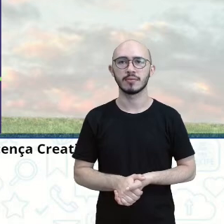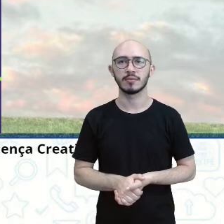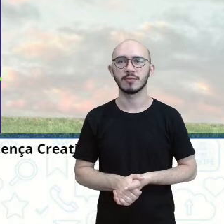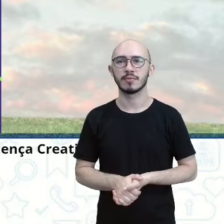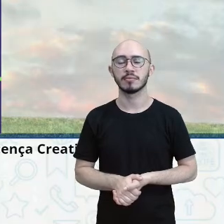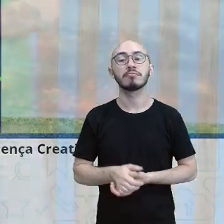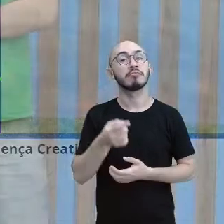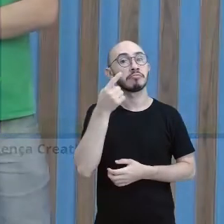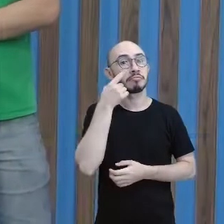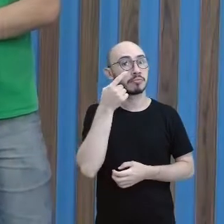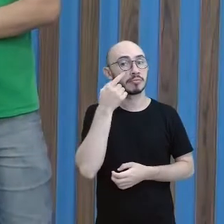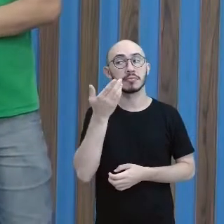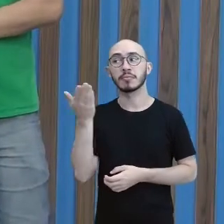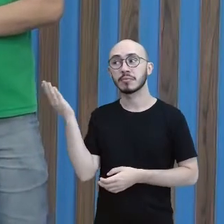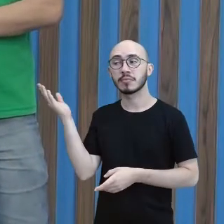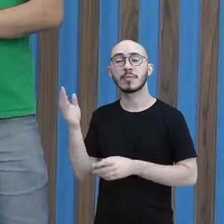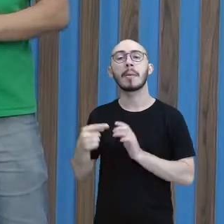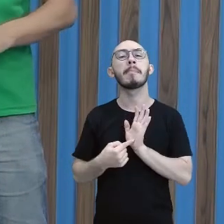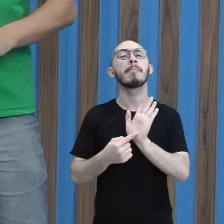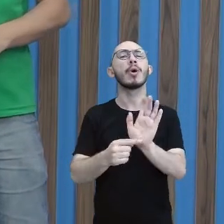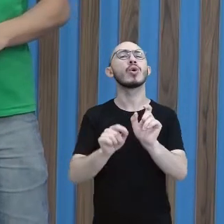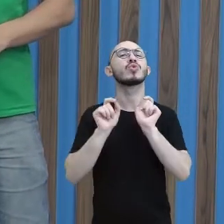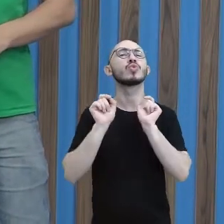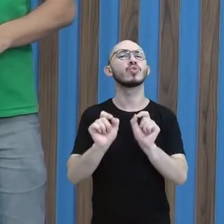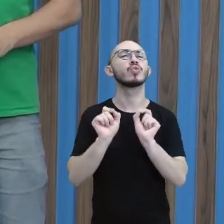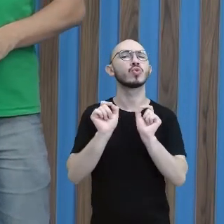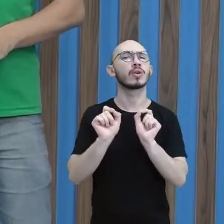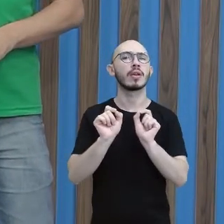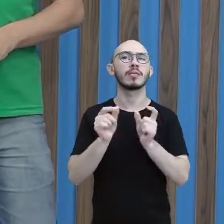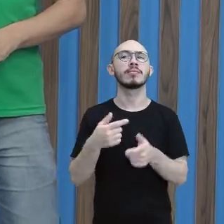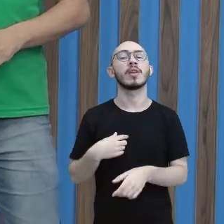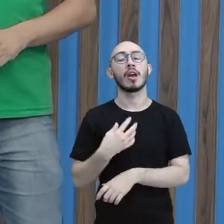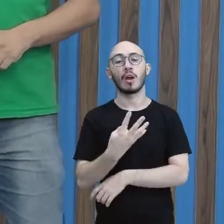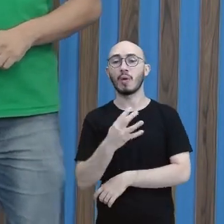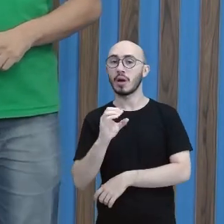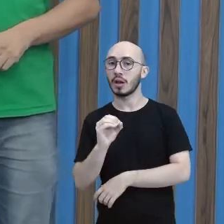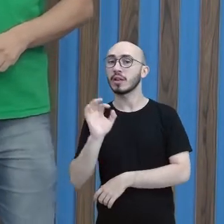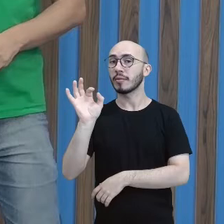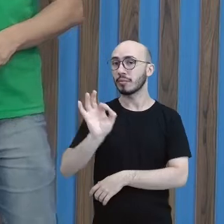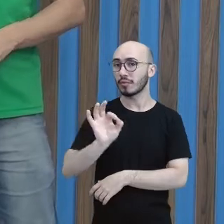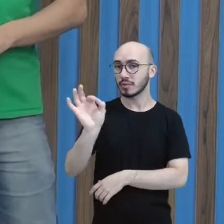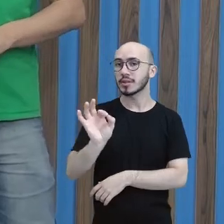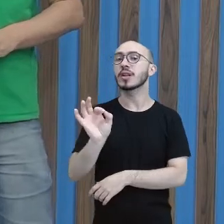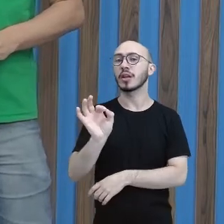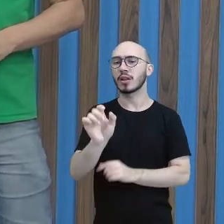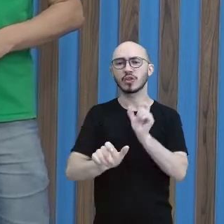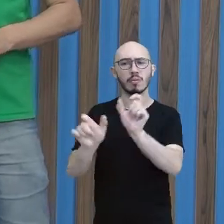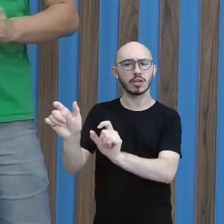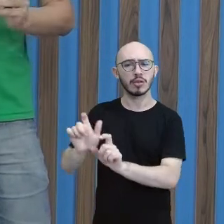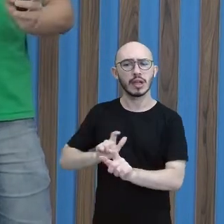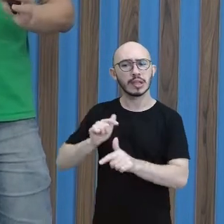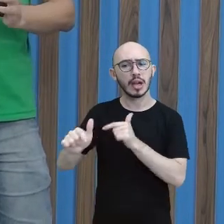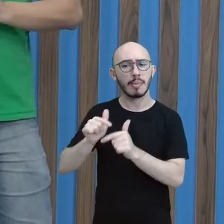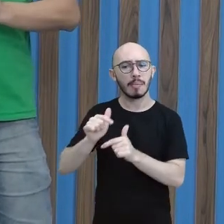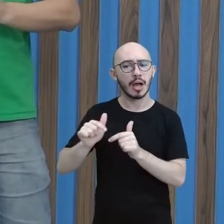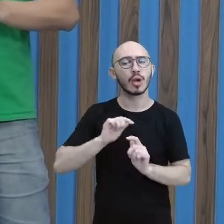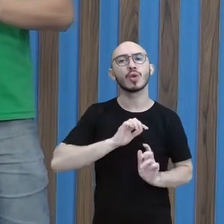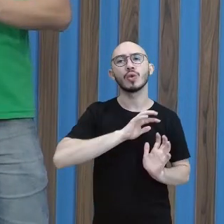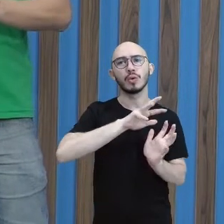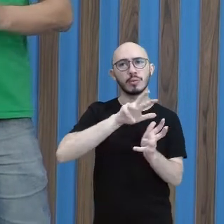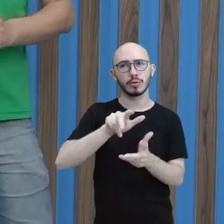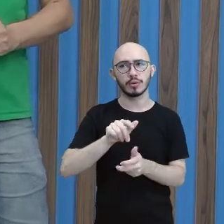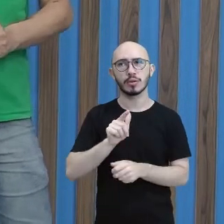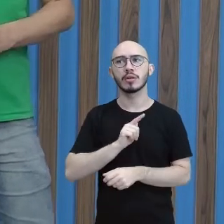Então vocês viram aí, né, que esse vídeo ele destacou que, né, 40% da força de trabalho no mundo na atualidade, vou até colocar de novo depois vocês